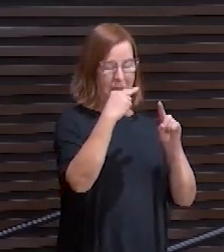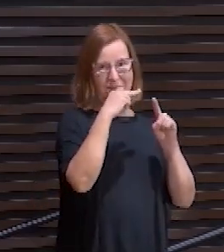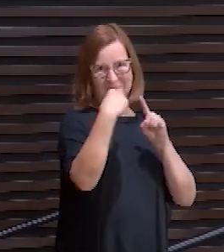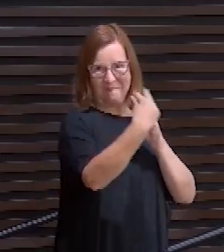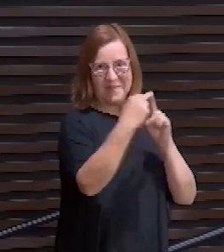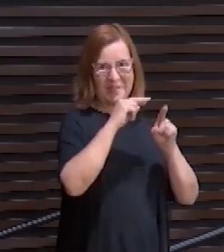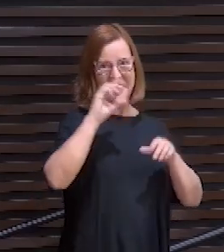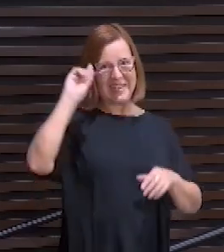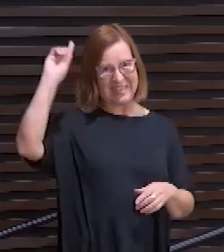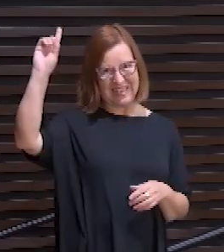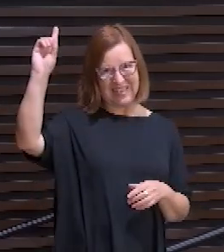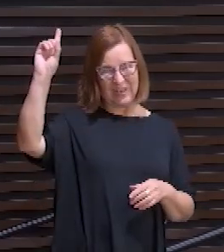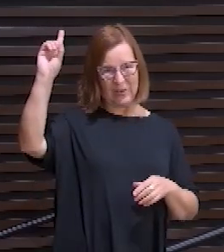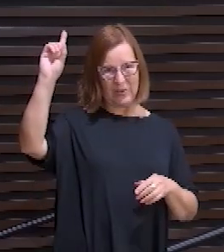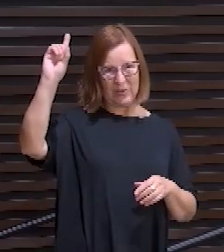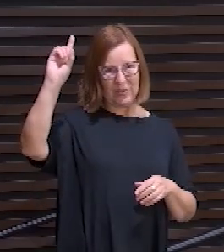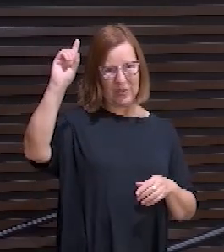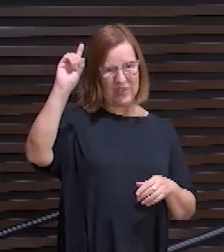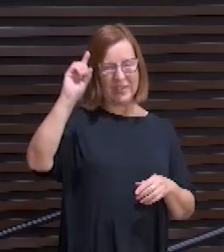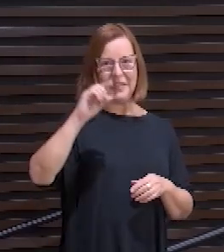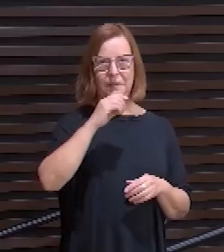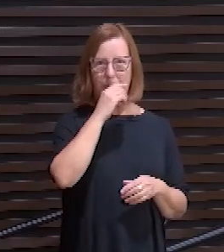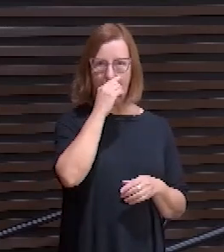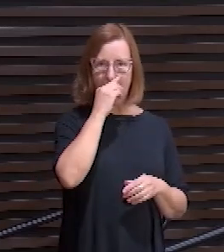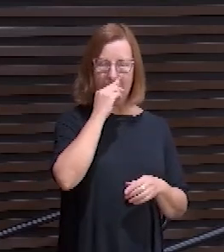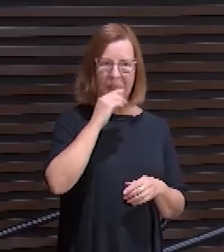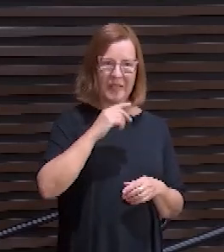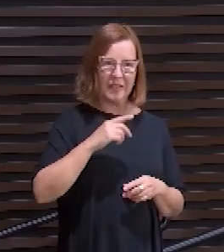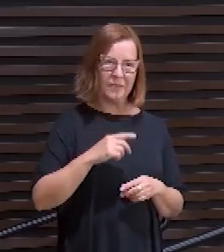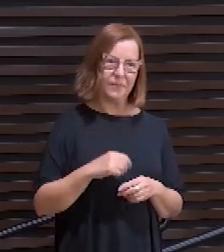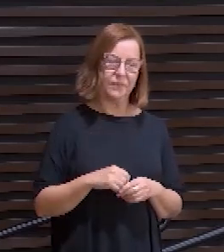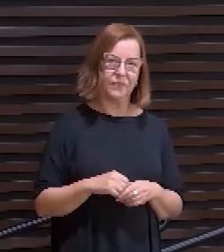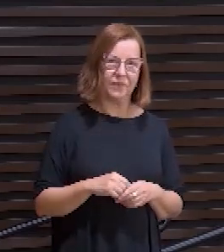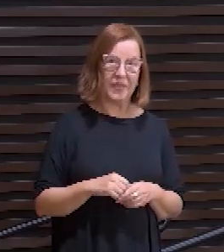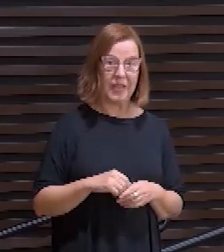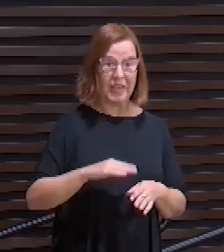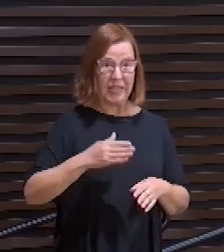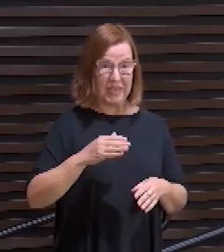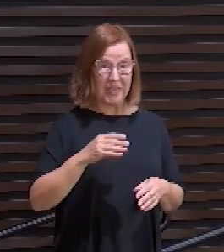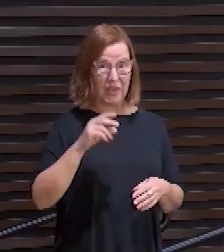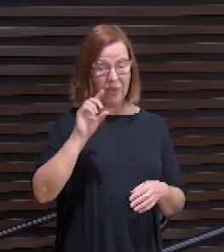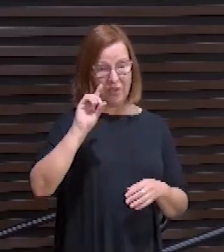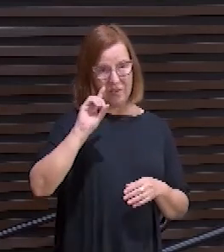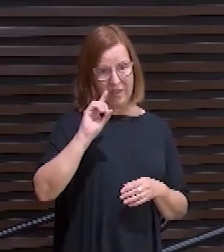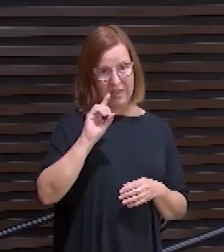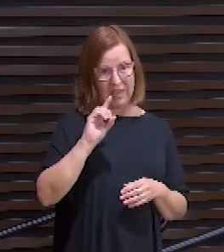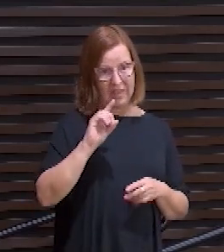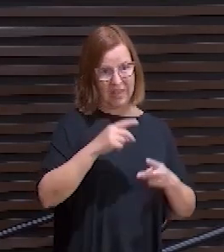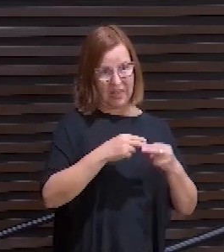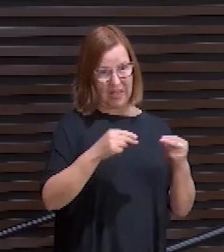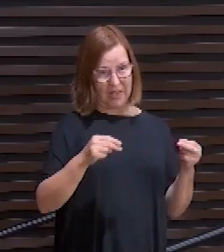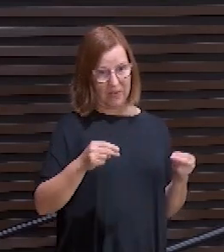enxerga como bestas, como monstros.